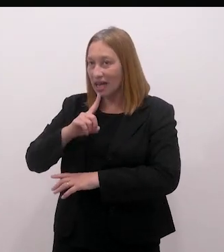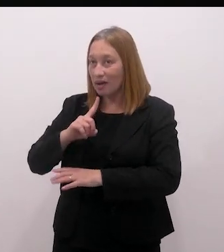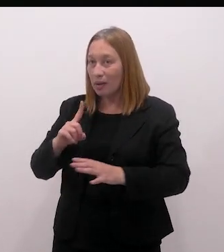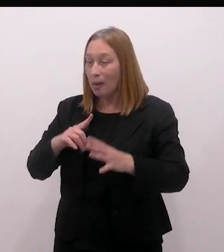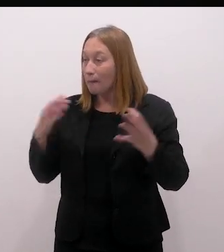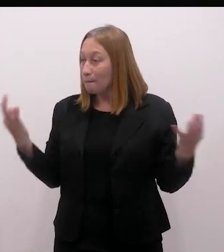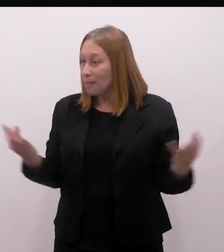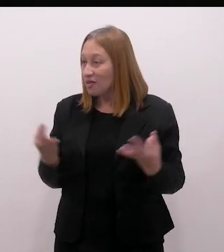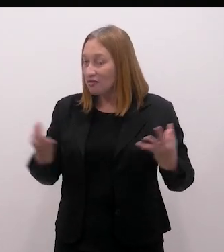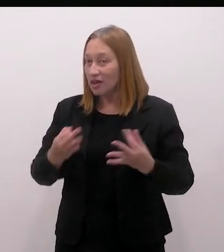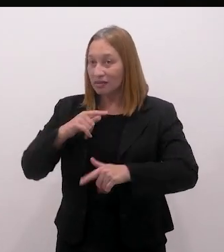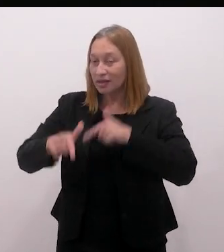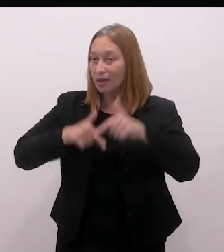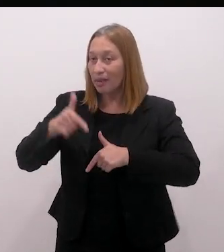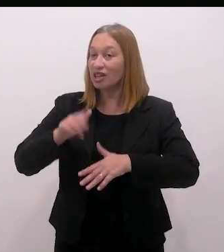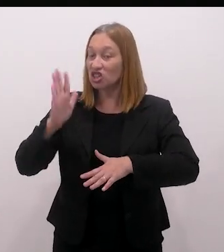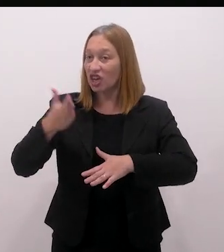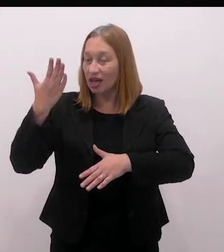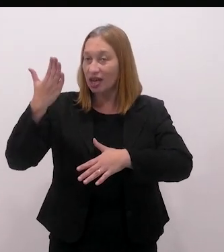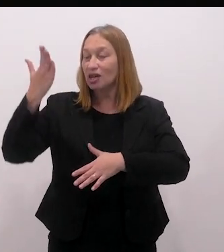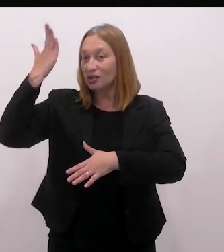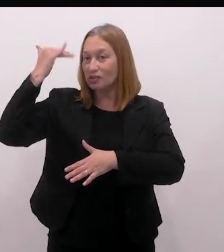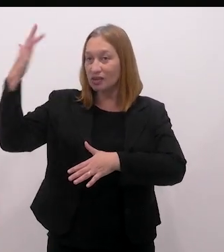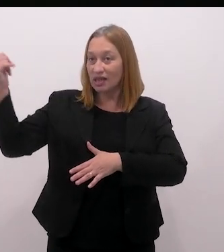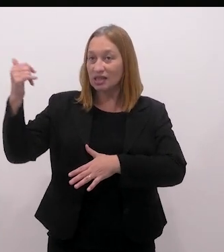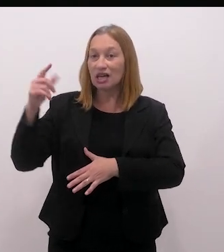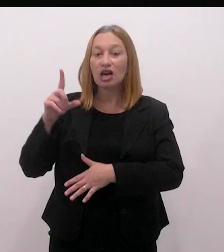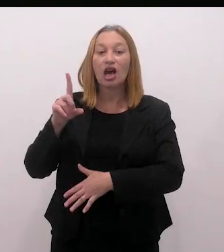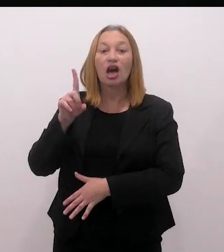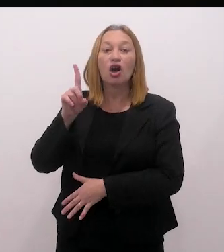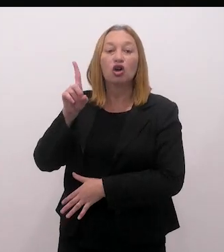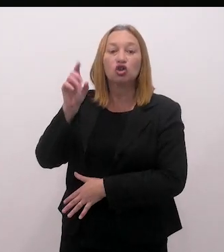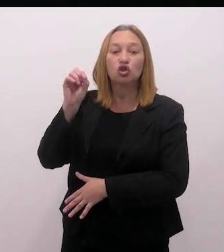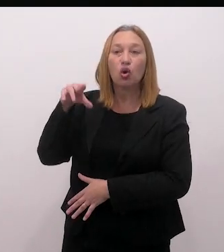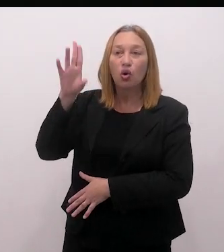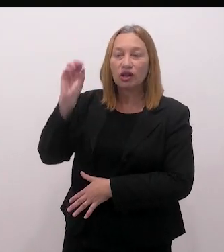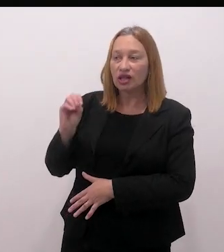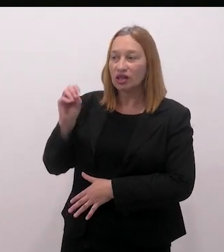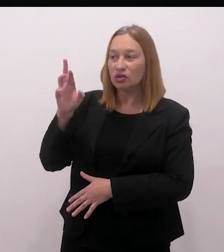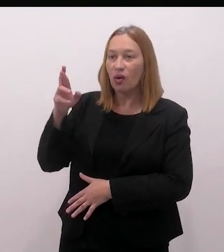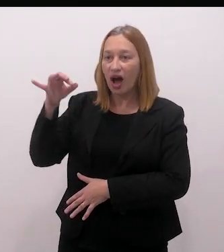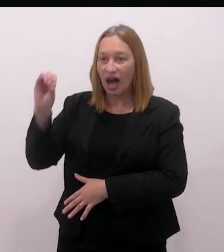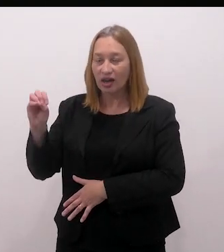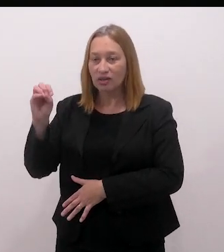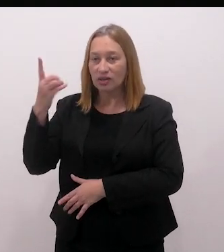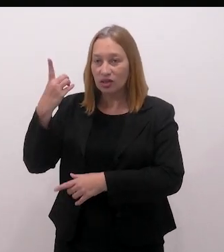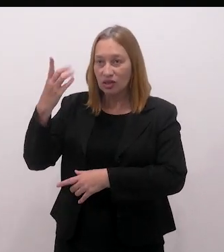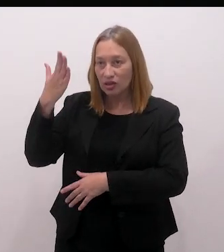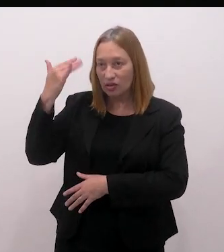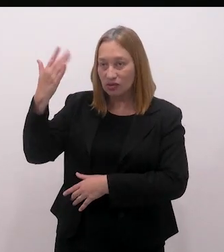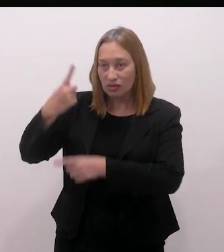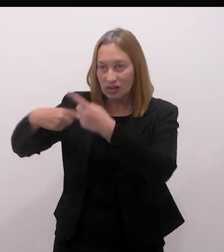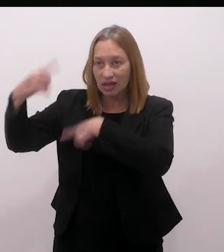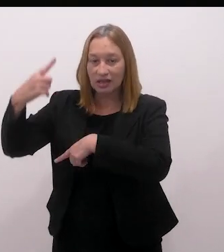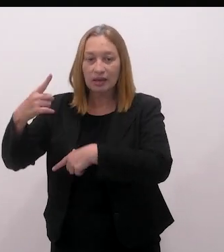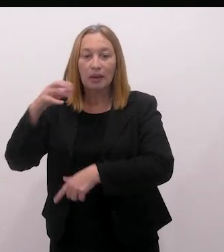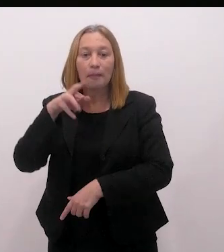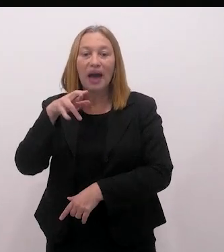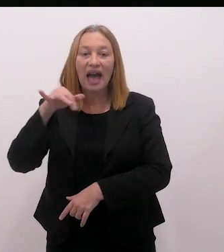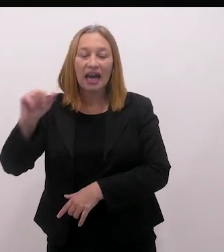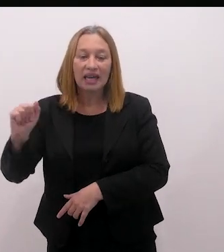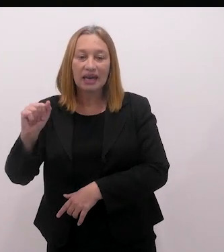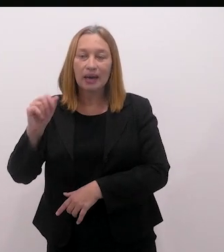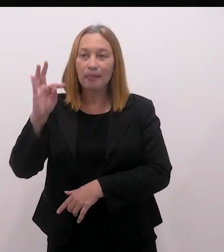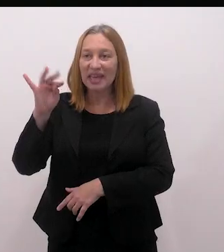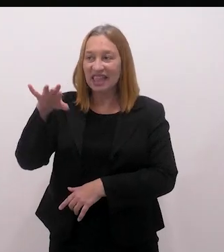apresenta o espetáculo que já é sucesso, A Dona dos Raios e do Vento, que tem como recheio as canções de Maria Bethânia.